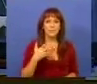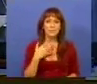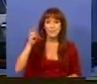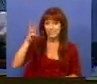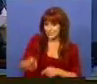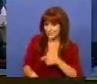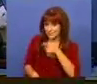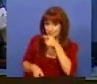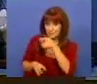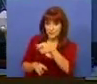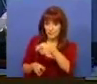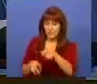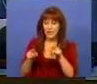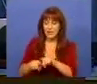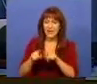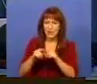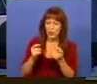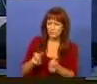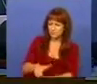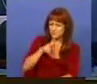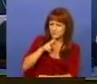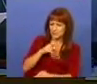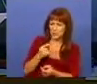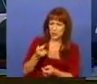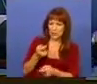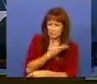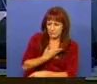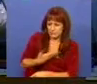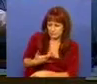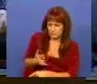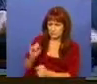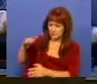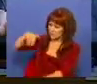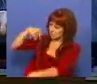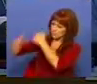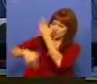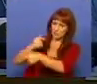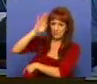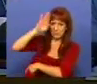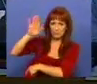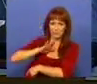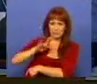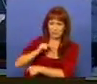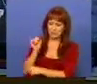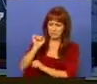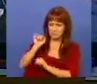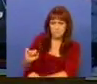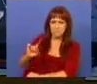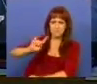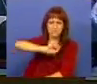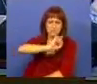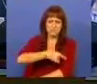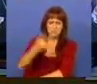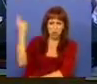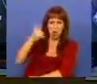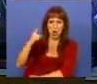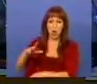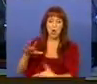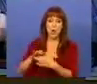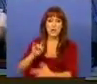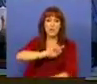RDM, essa sombria relíquia herdada do militarismo autocrático das Forças Armadas do